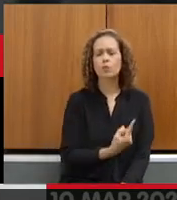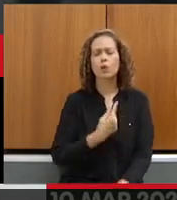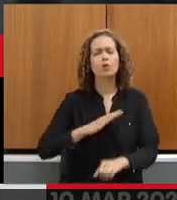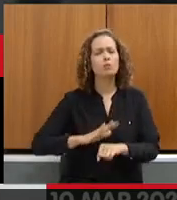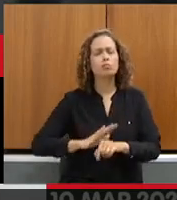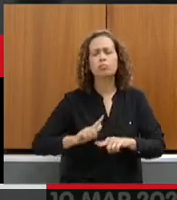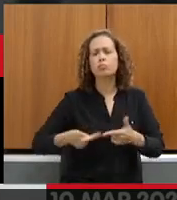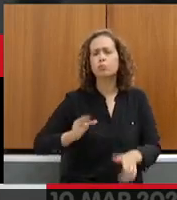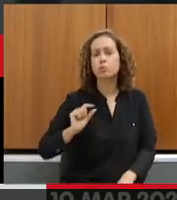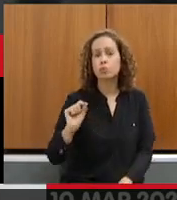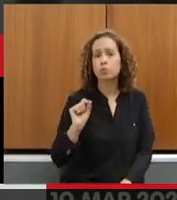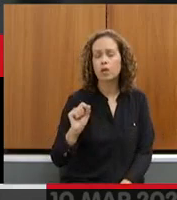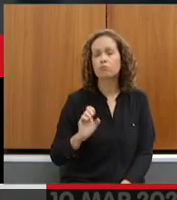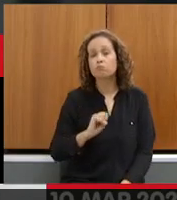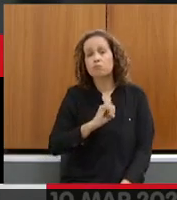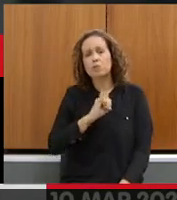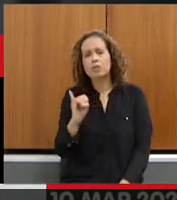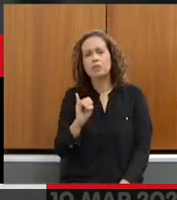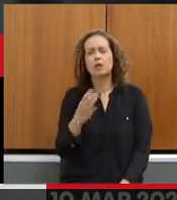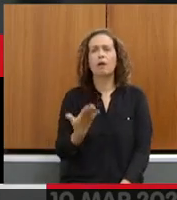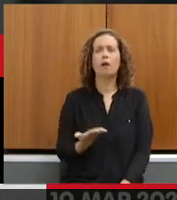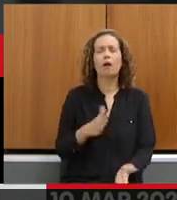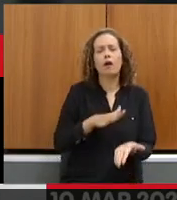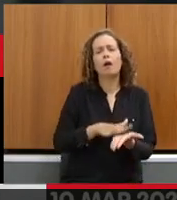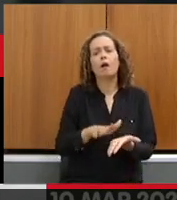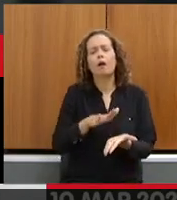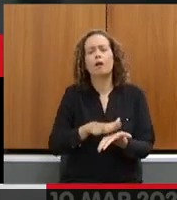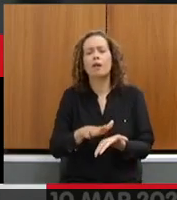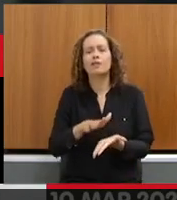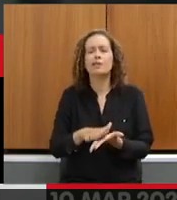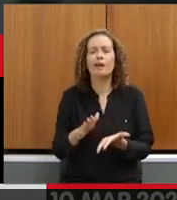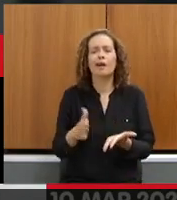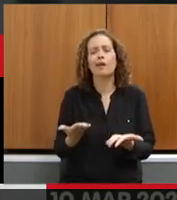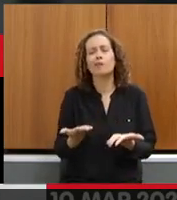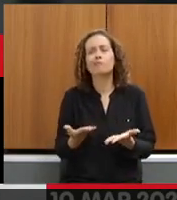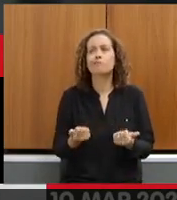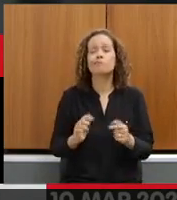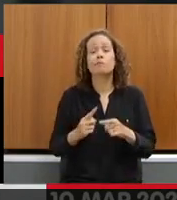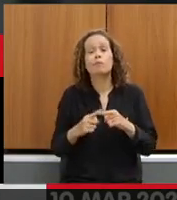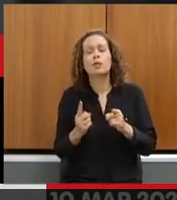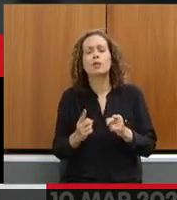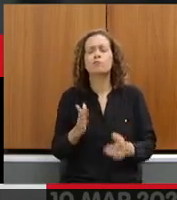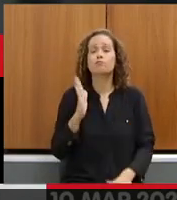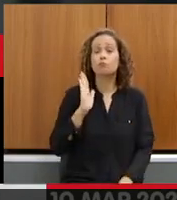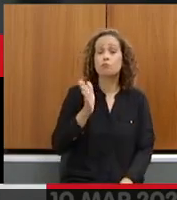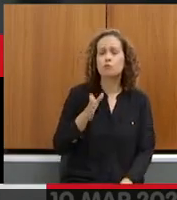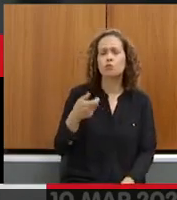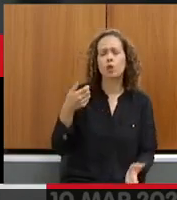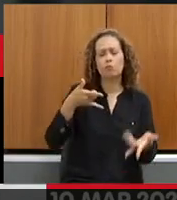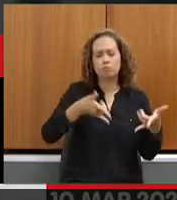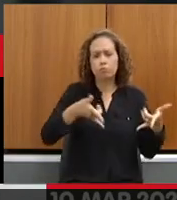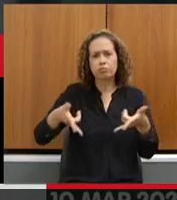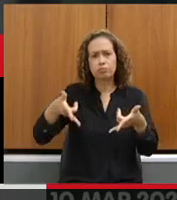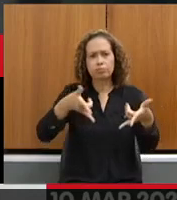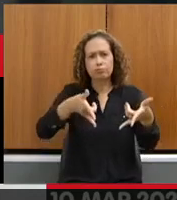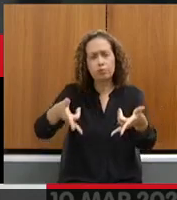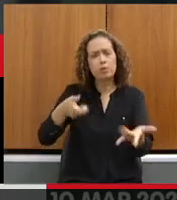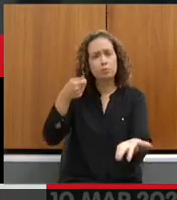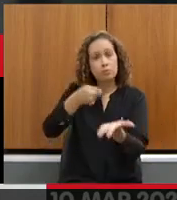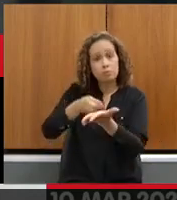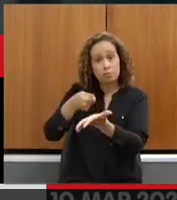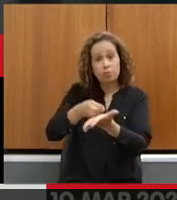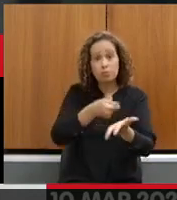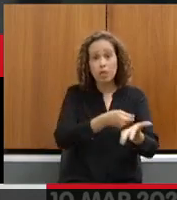se nós não estão precisando gastar por conta nós estamos pagando os leitos Leite estão funcionando vamos